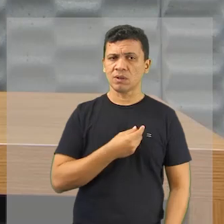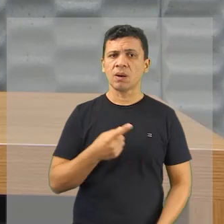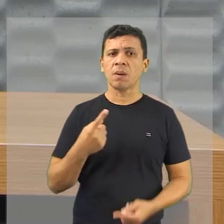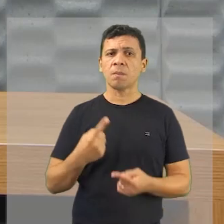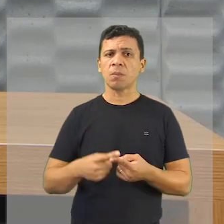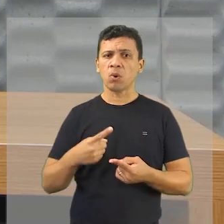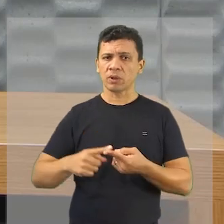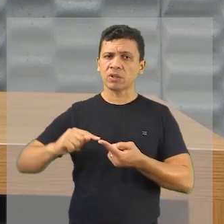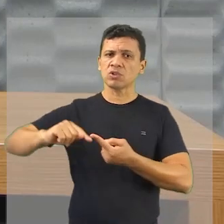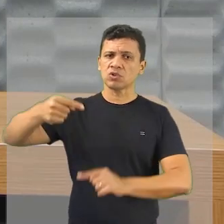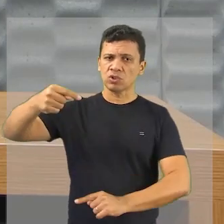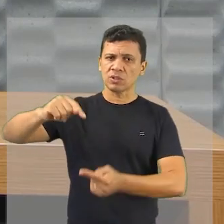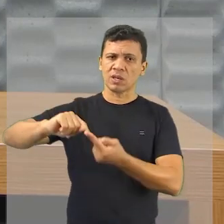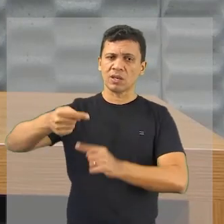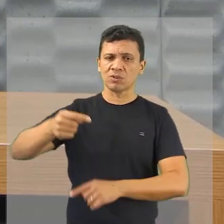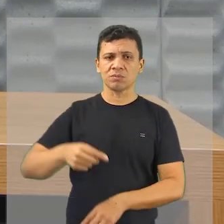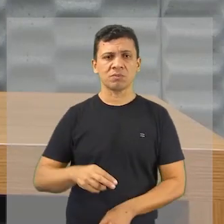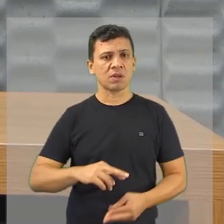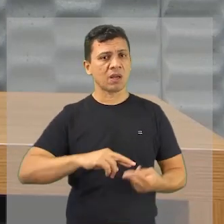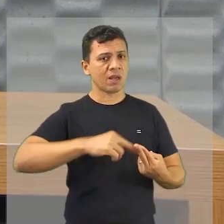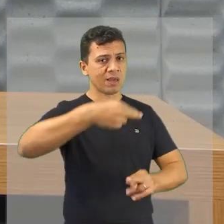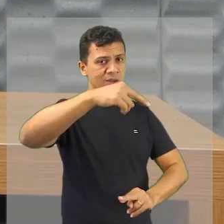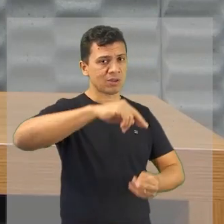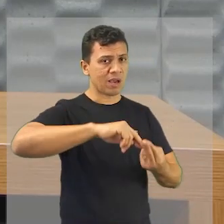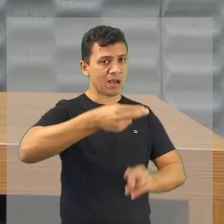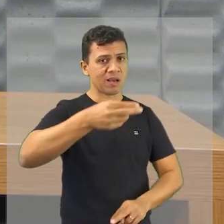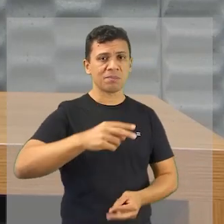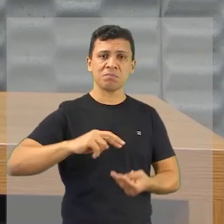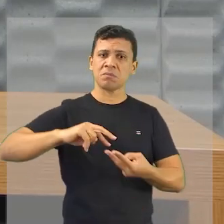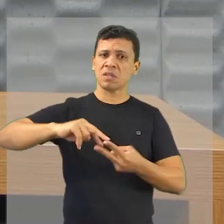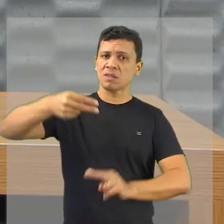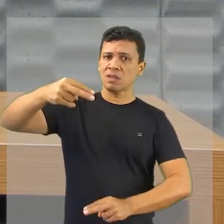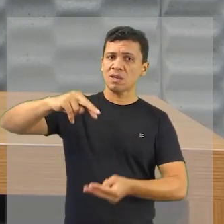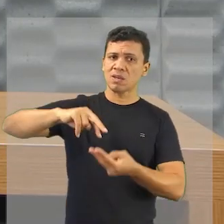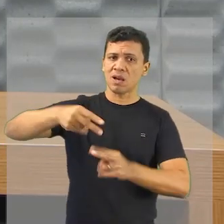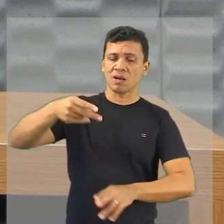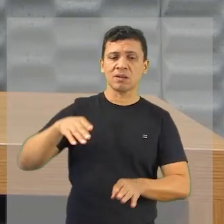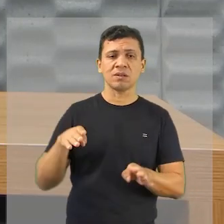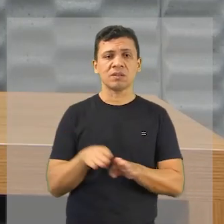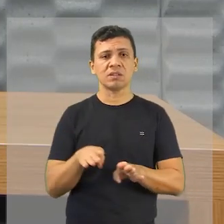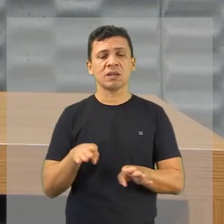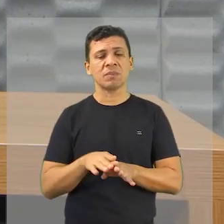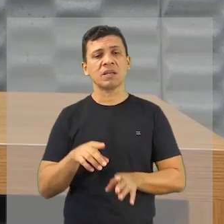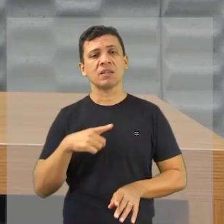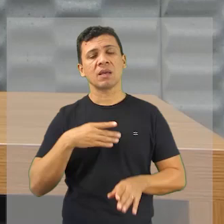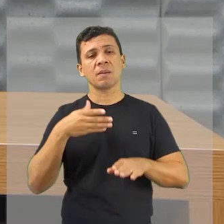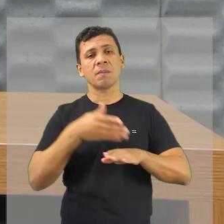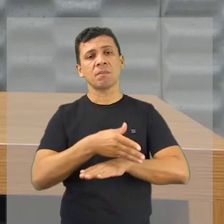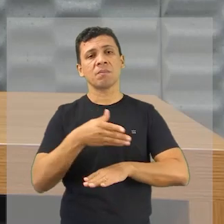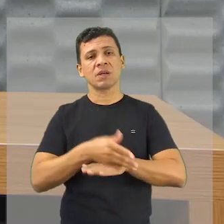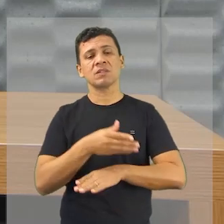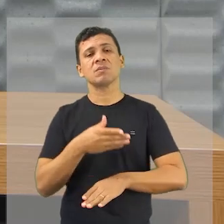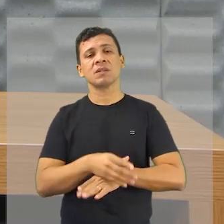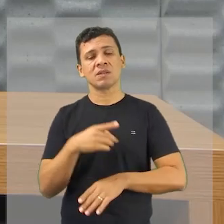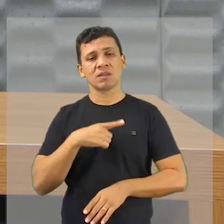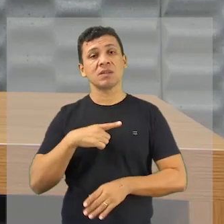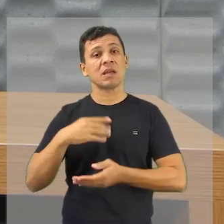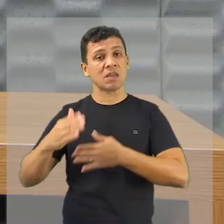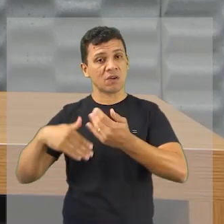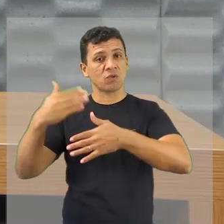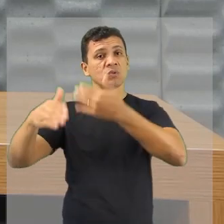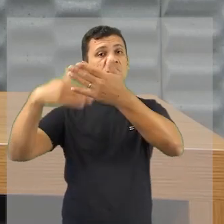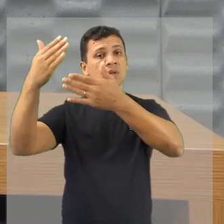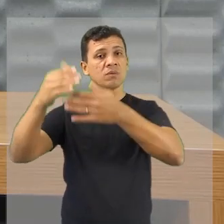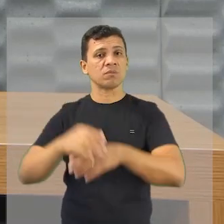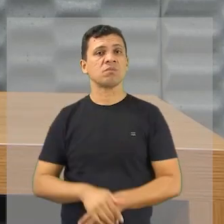material genético, às vezes RNA, às vezes DNA, né? E também por participarem, por terem processo de evolução, a gente consegue